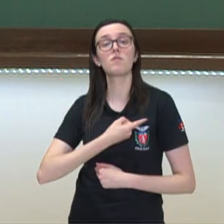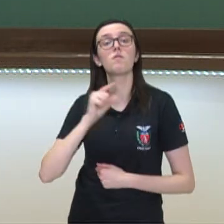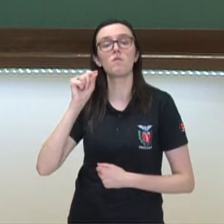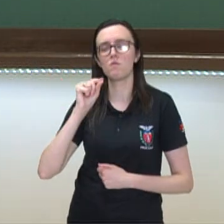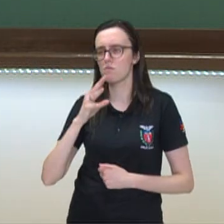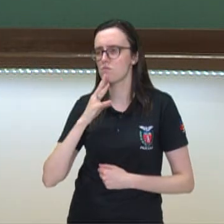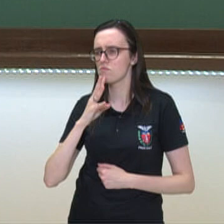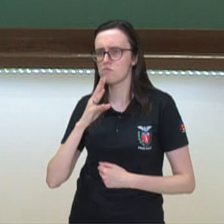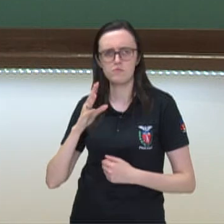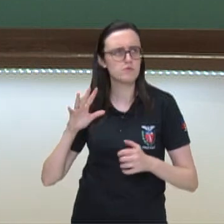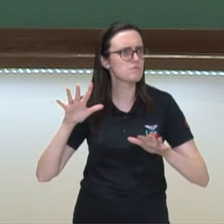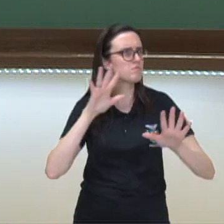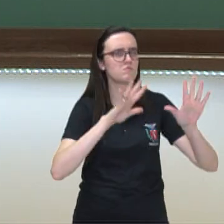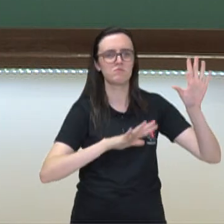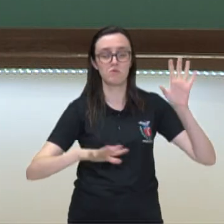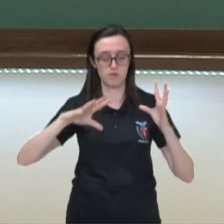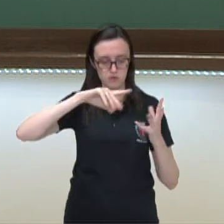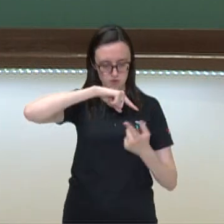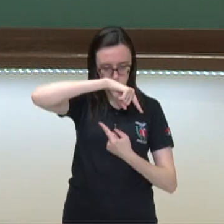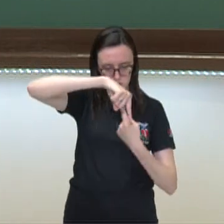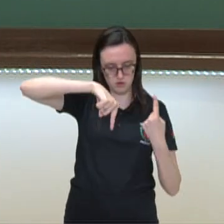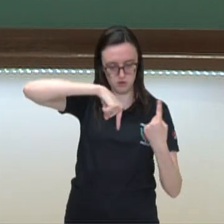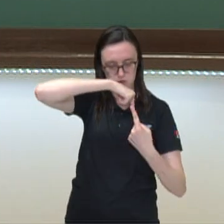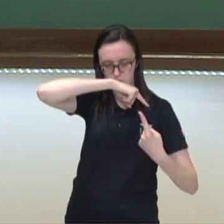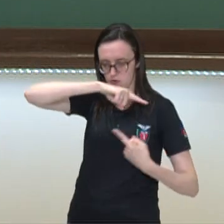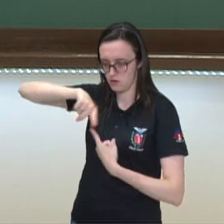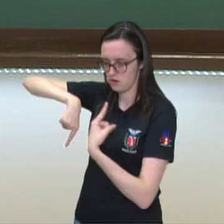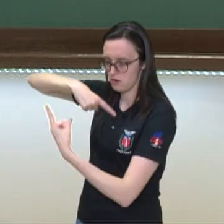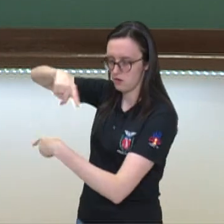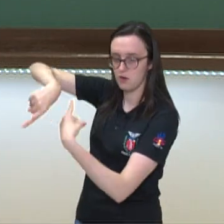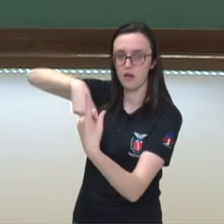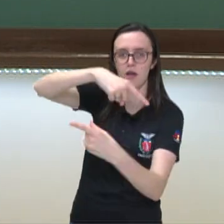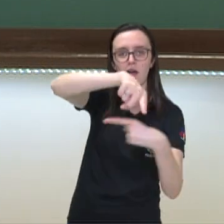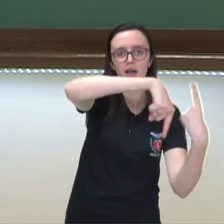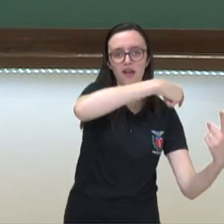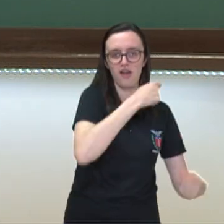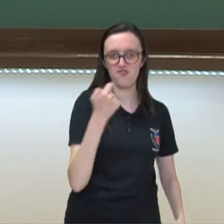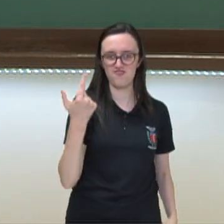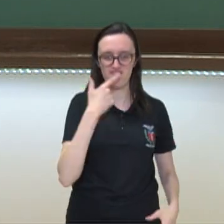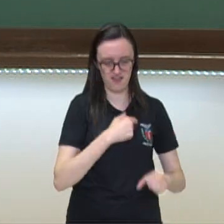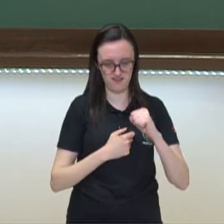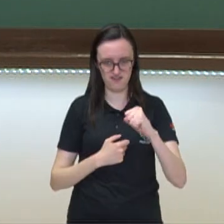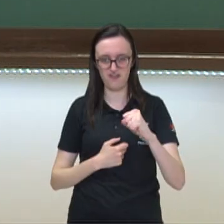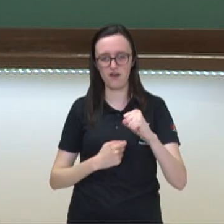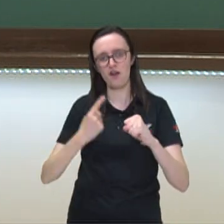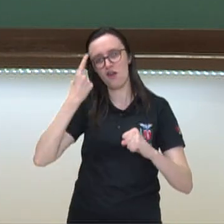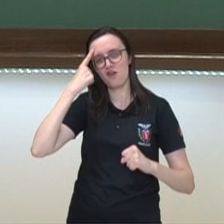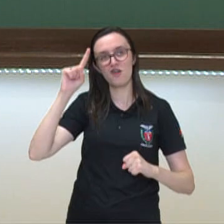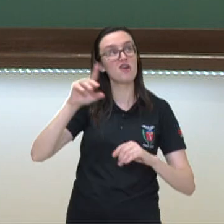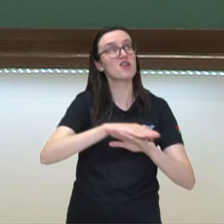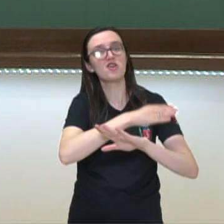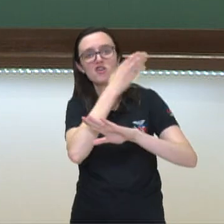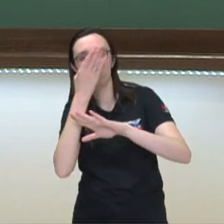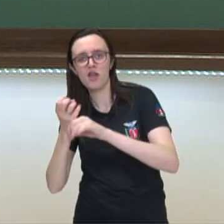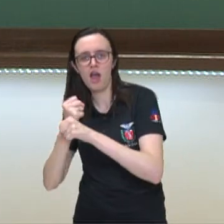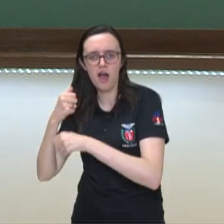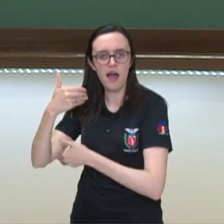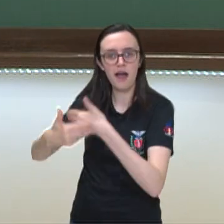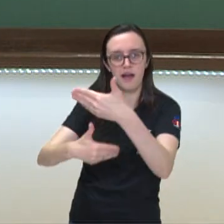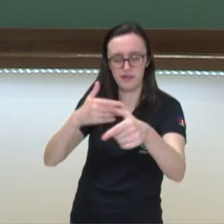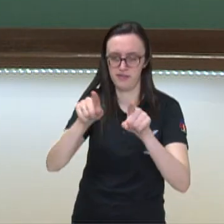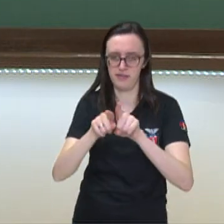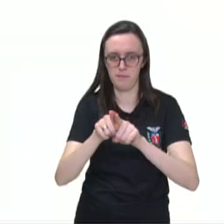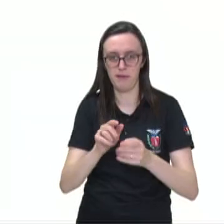desse movimento da Terra em torno de si mesma, do Sol, dos dias, dos